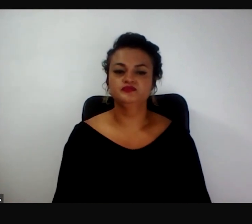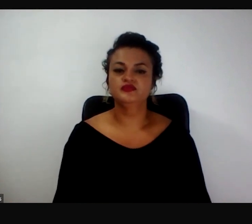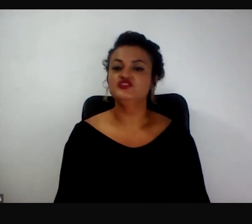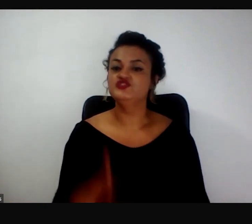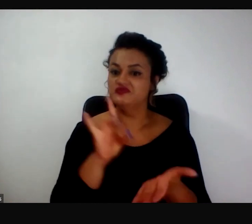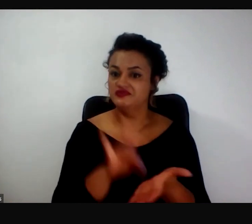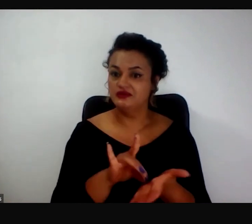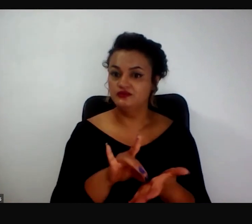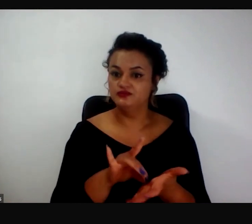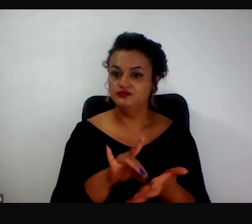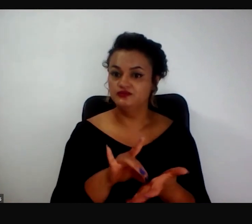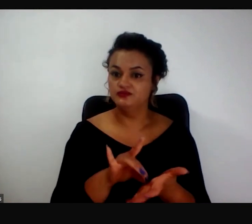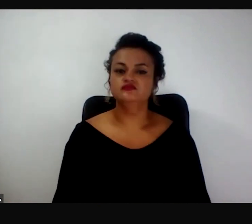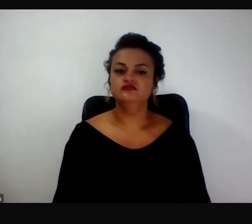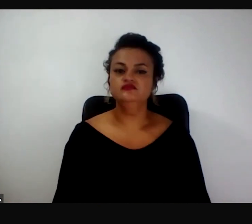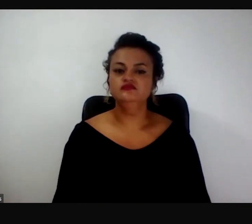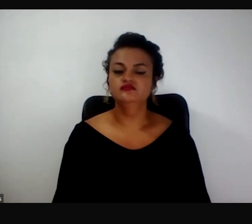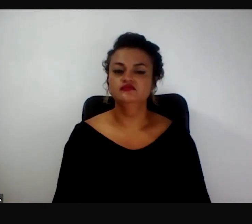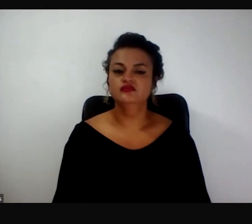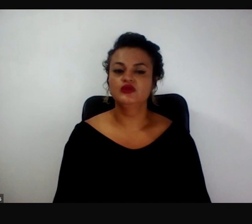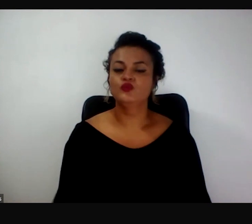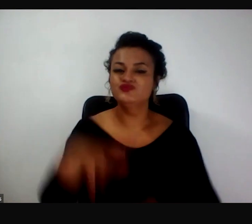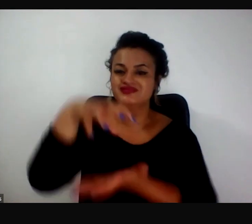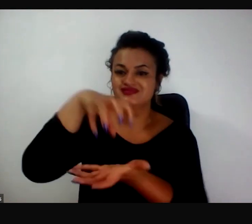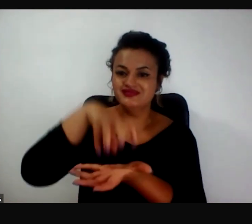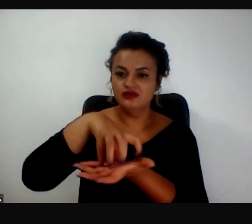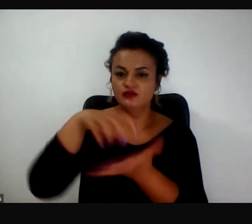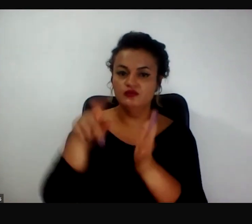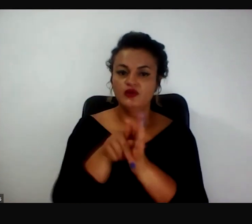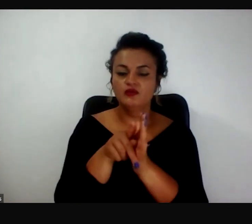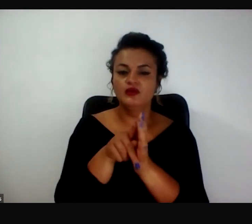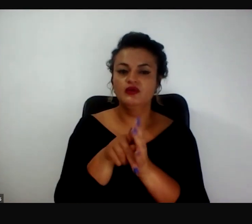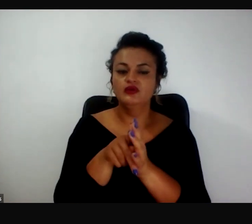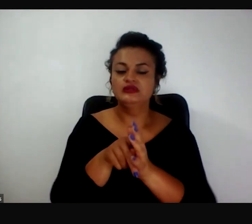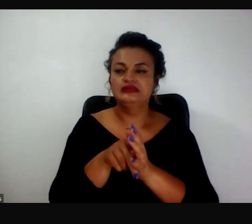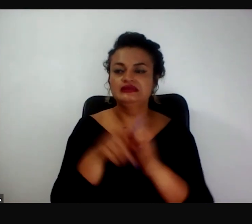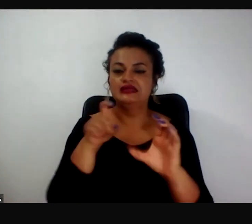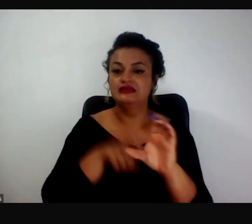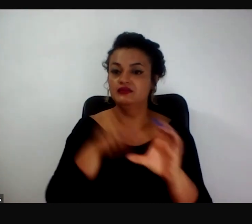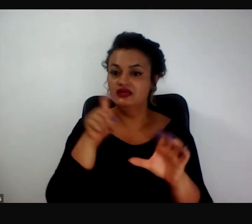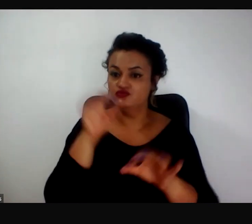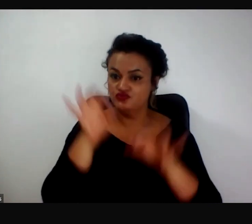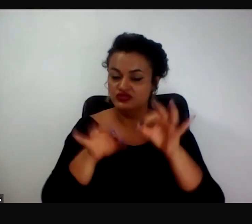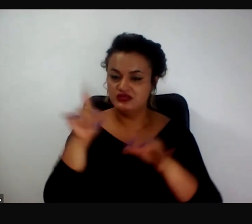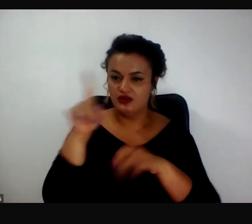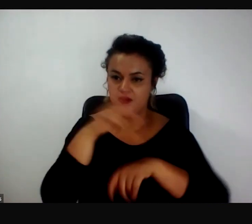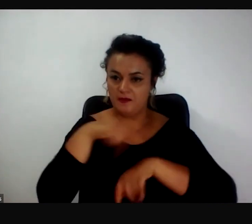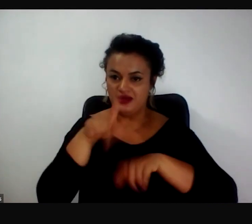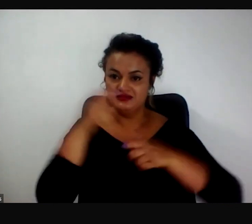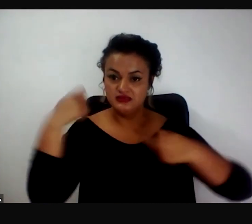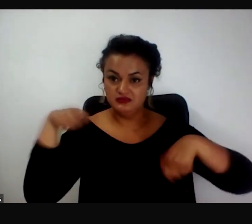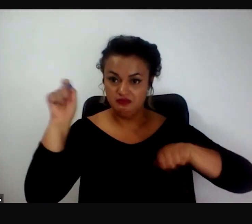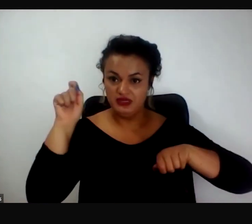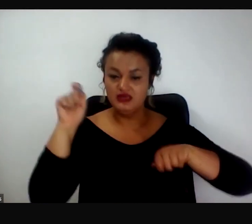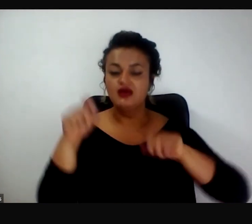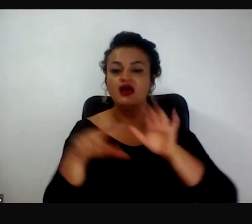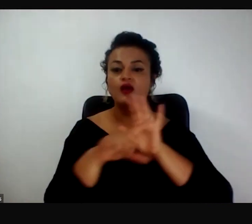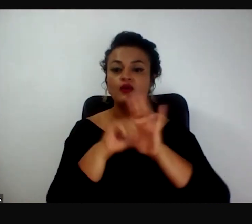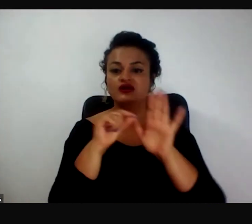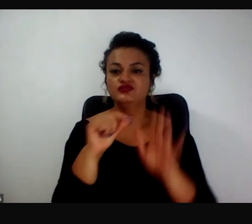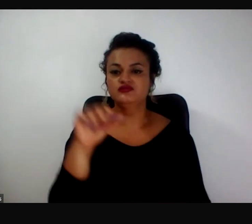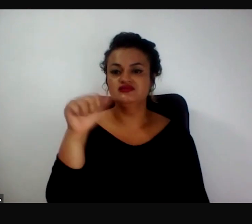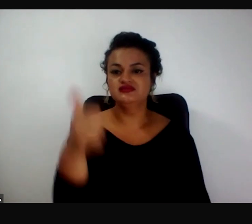Realmente o centro da independência jurisdicional na Espanha é o artigo 117